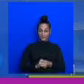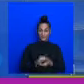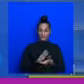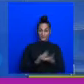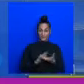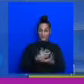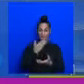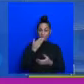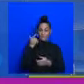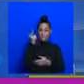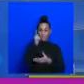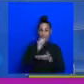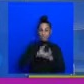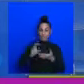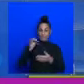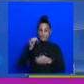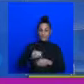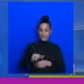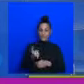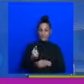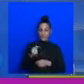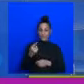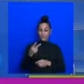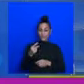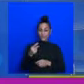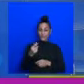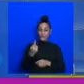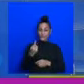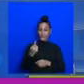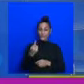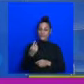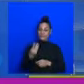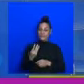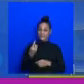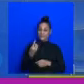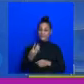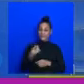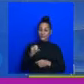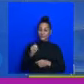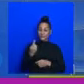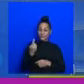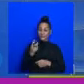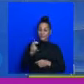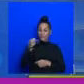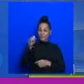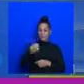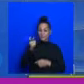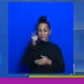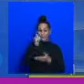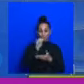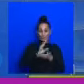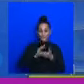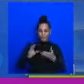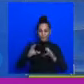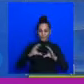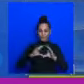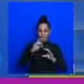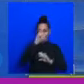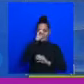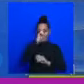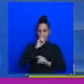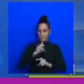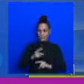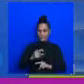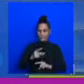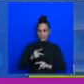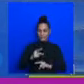Na Loto Fácil você ganha acertando 11, 12, 13, 14 ou 15 números. Bola amarela, número 12. Amarela,